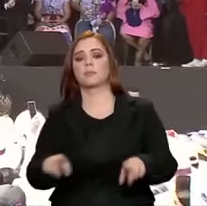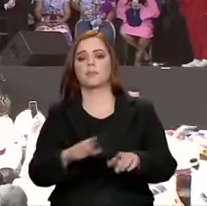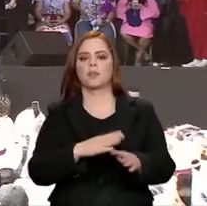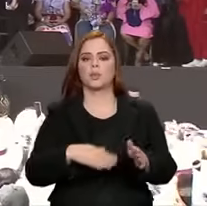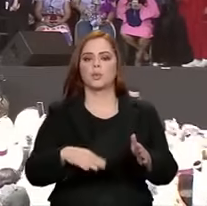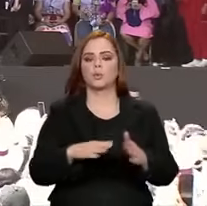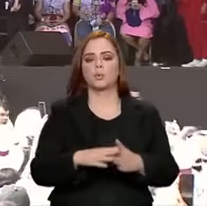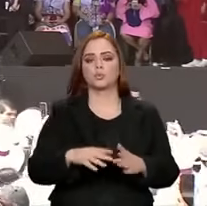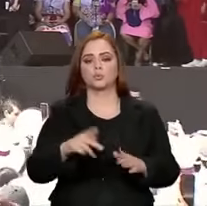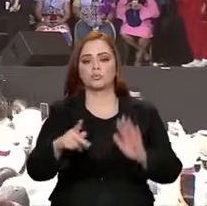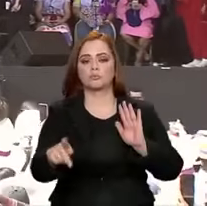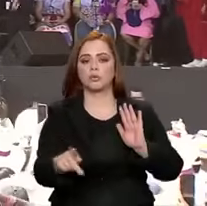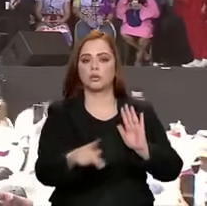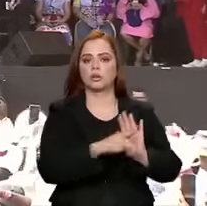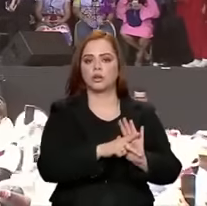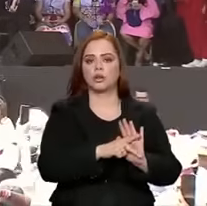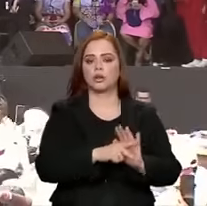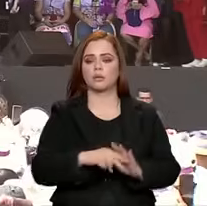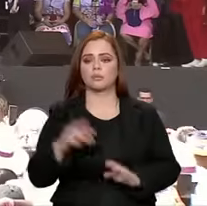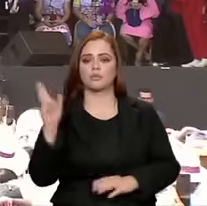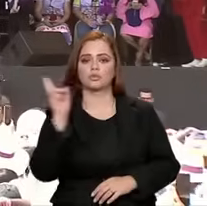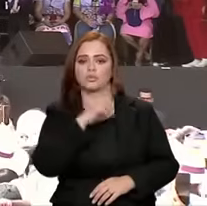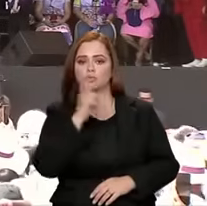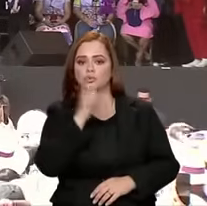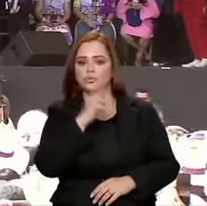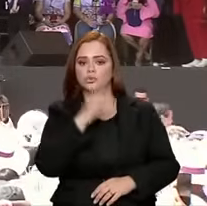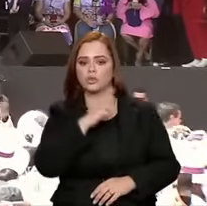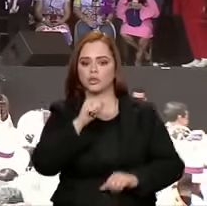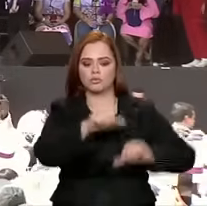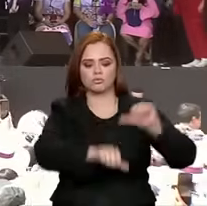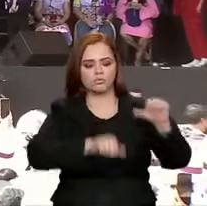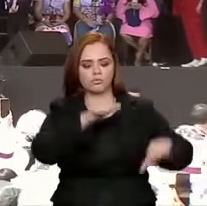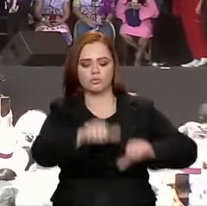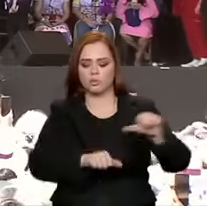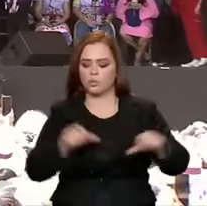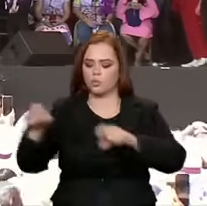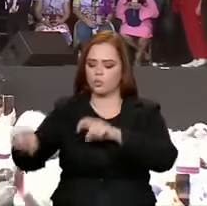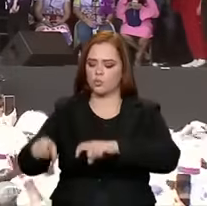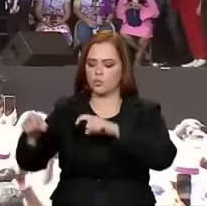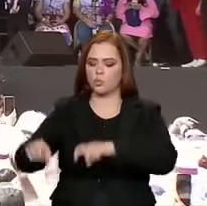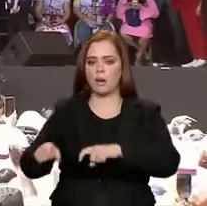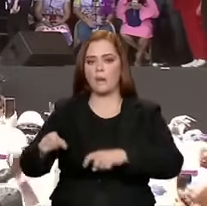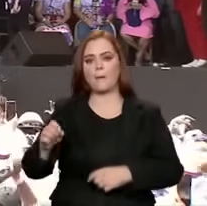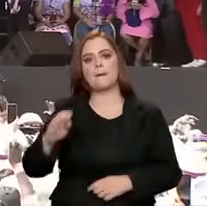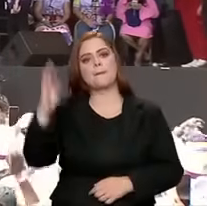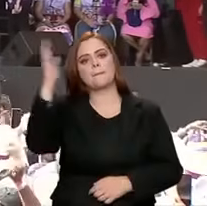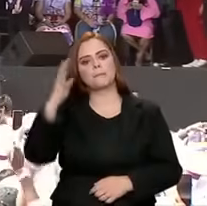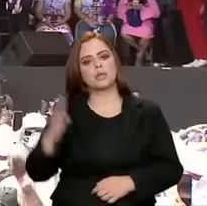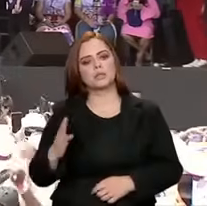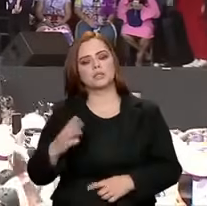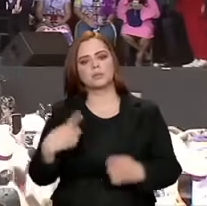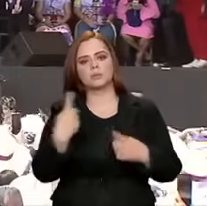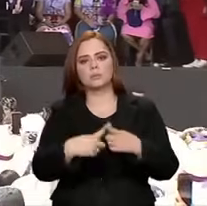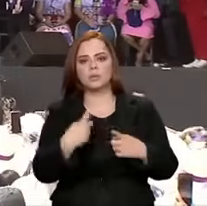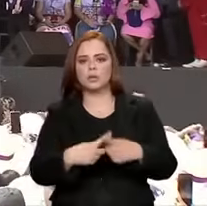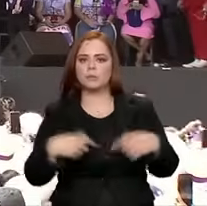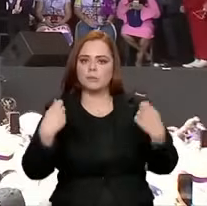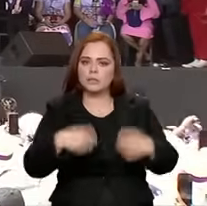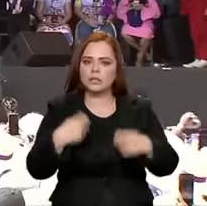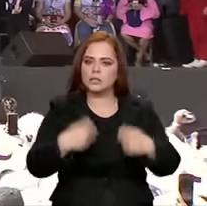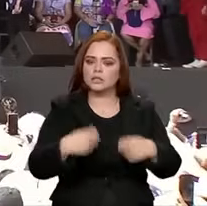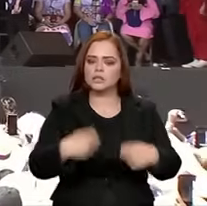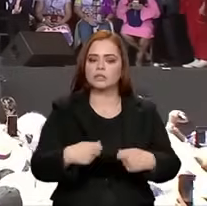programa emergencial de reforma agrária no Brasil para sentar 7